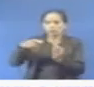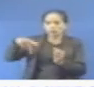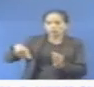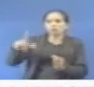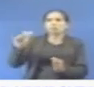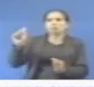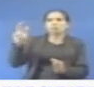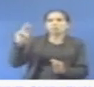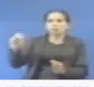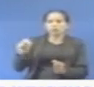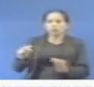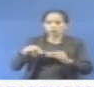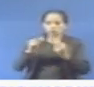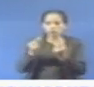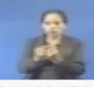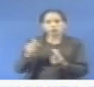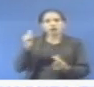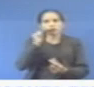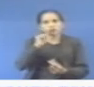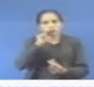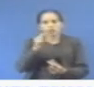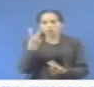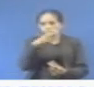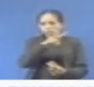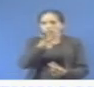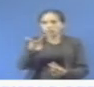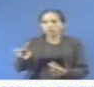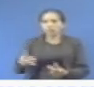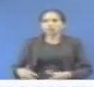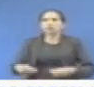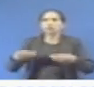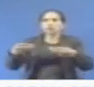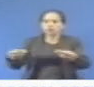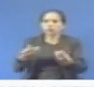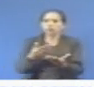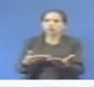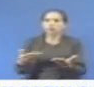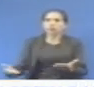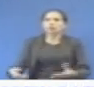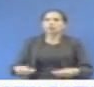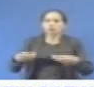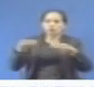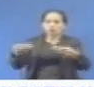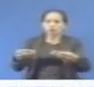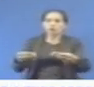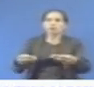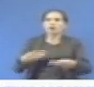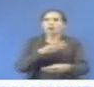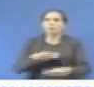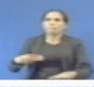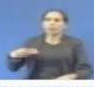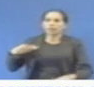grupo feito com a sociedade civil, ela visita ou de entrega necessidade básica para o orfanato canociana